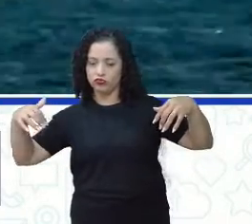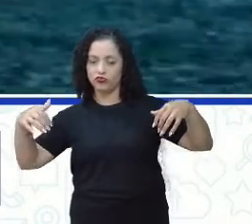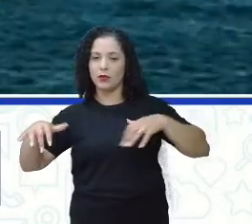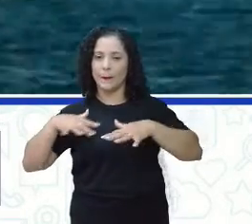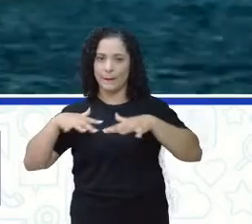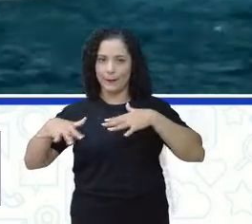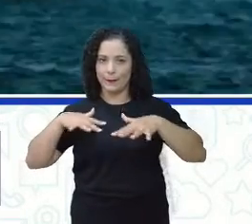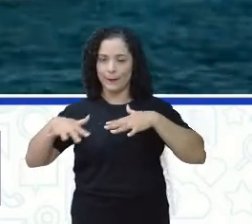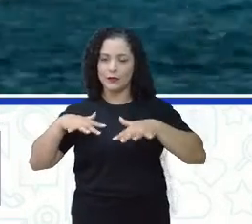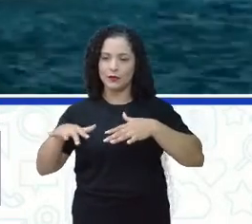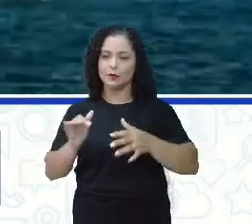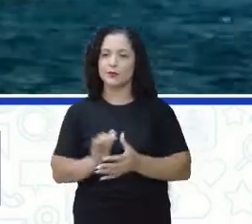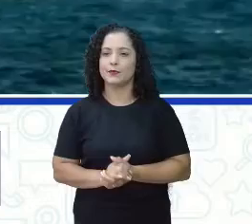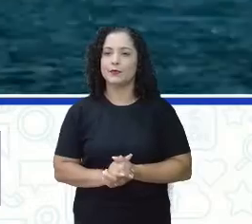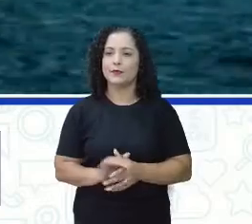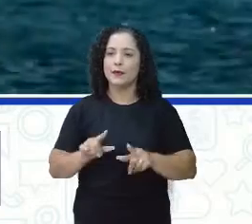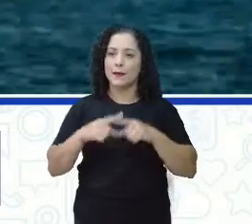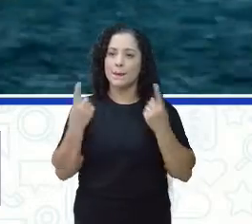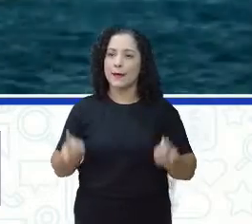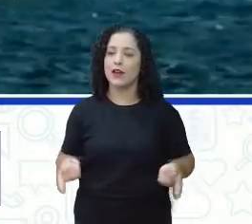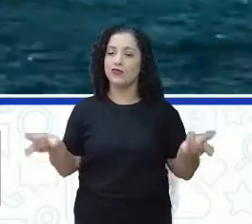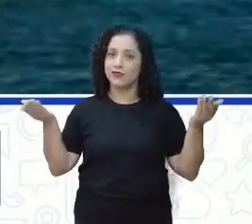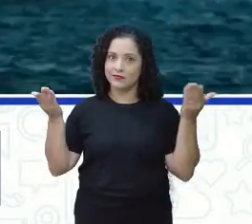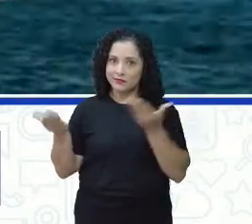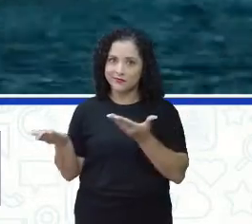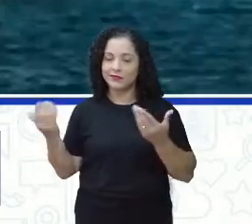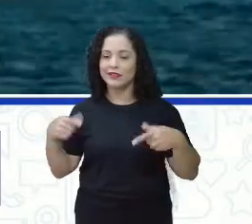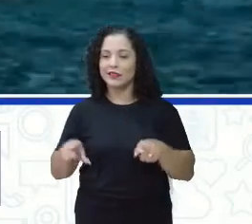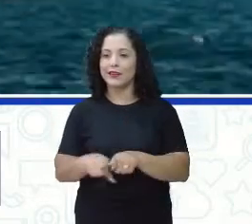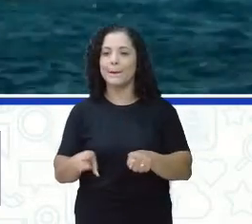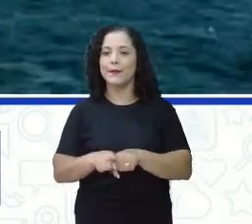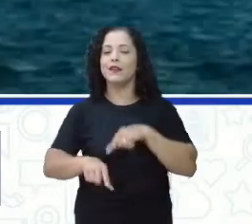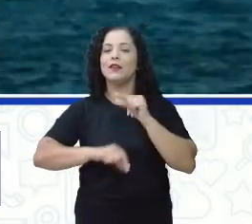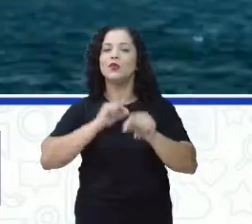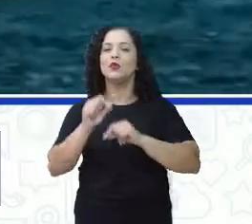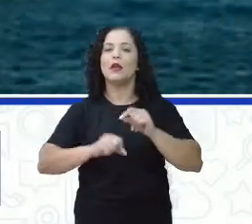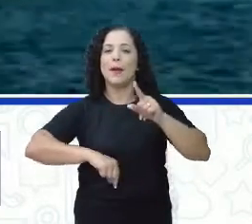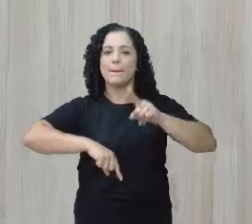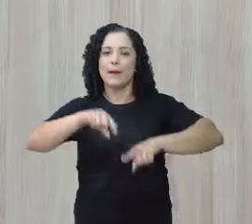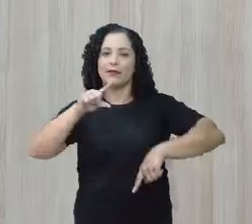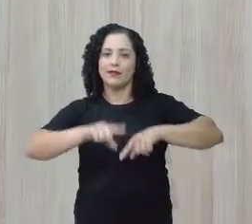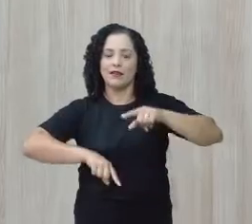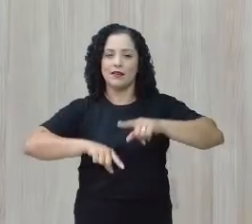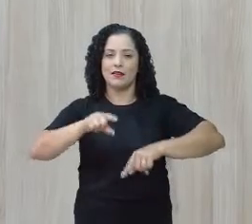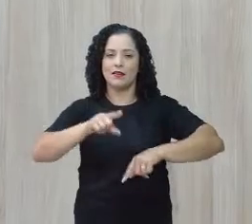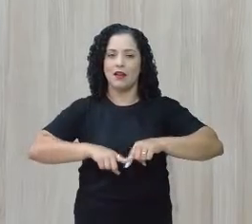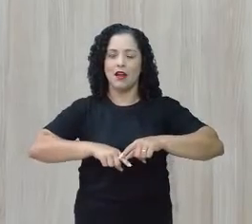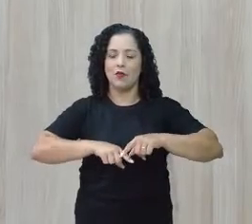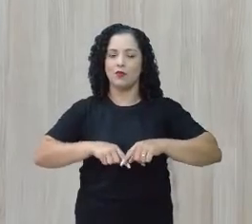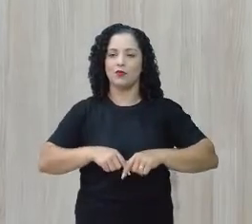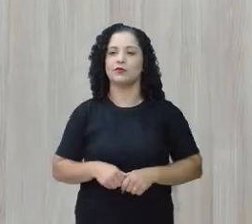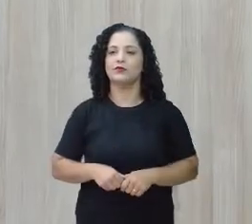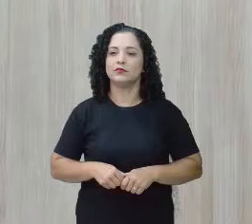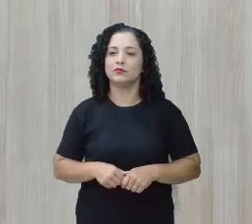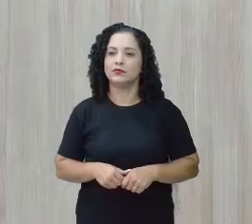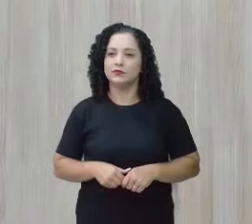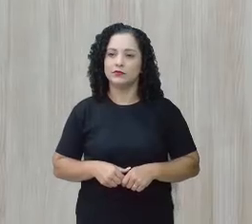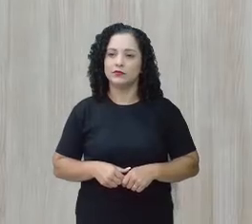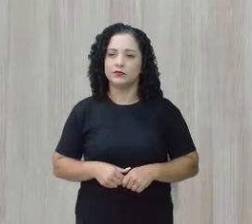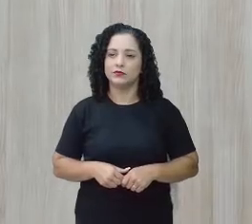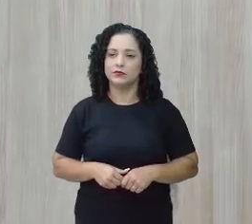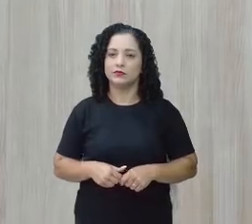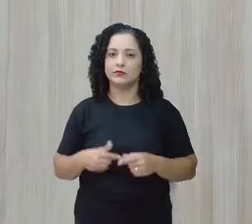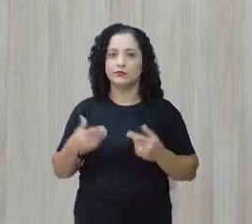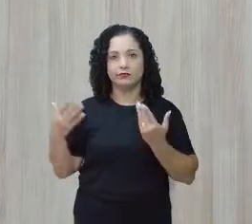móvel. Mas esse móvel eu vou também aproveitar para falar do ponto material, né? Então, na questão aí